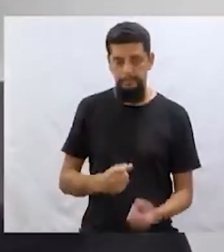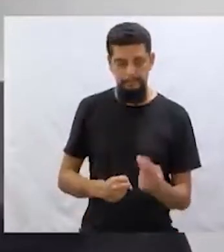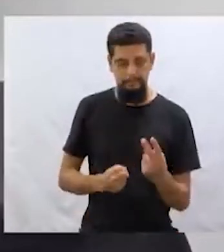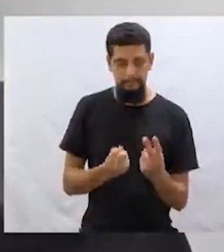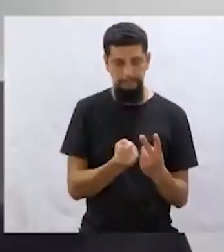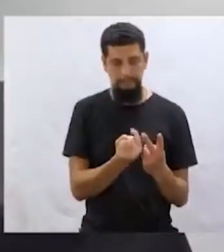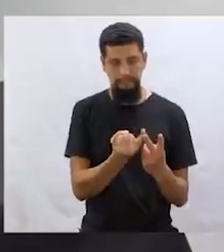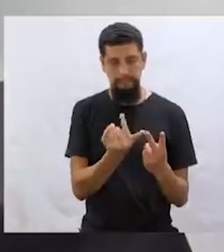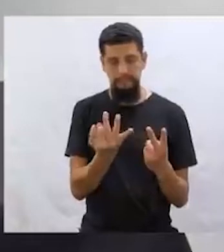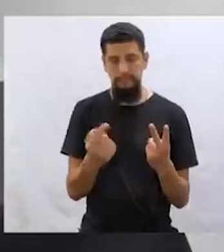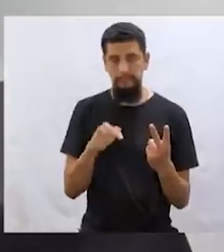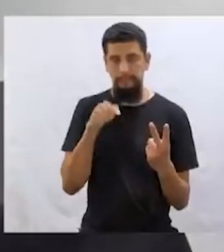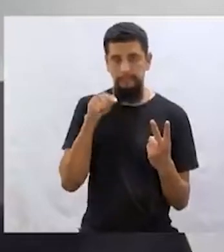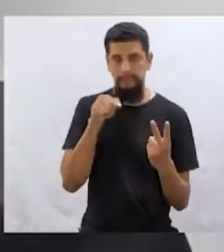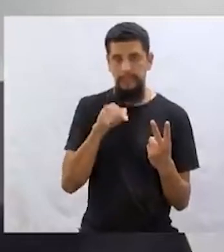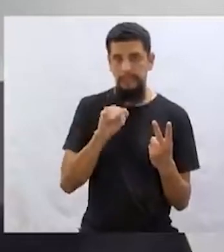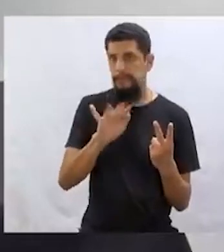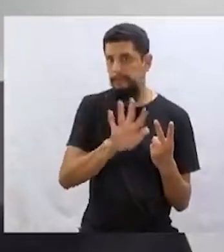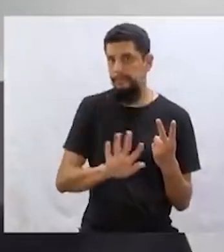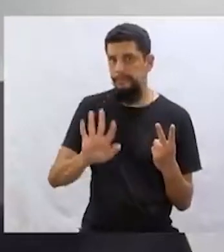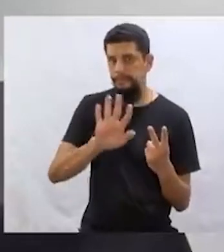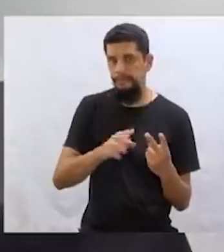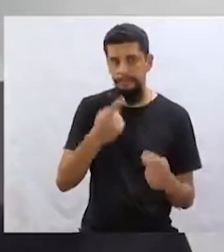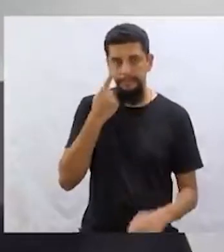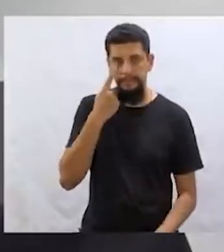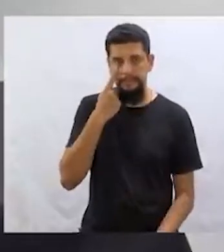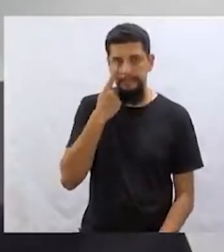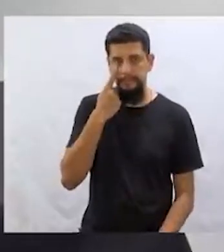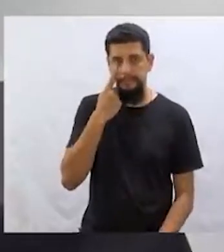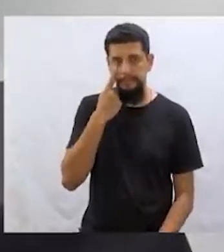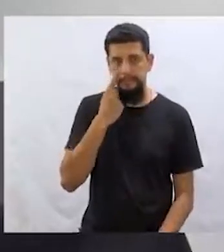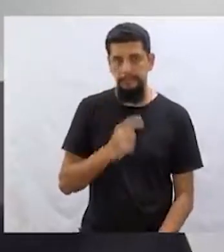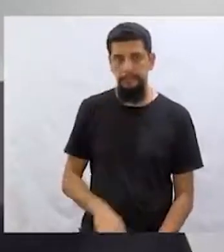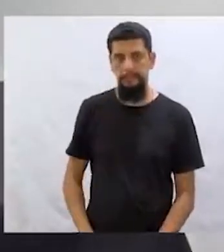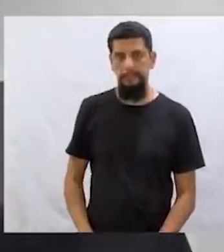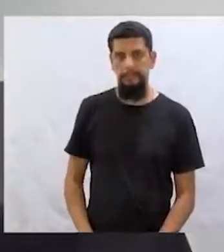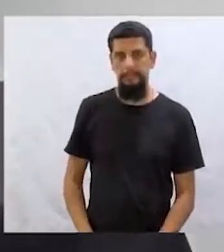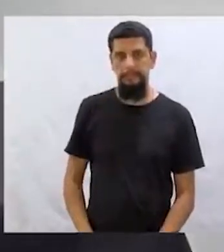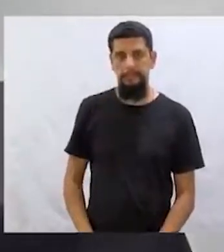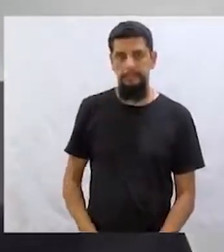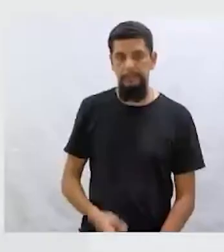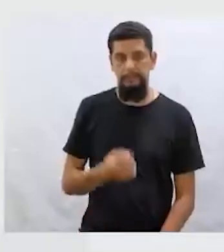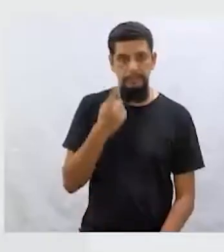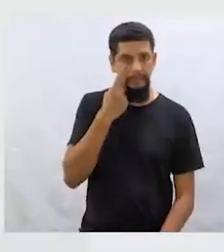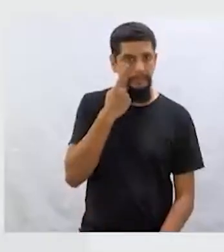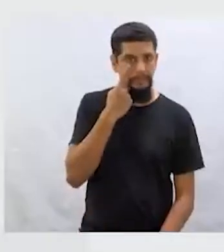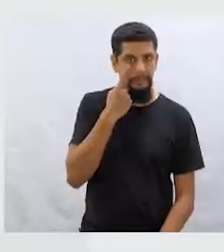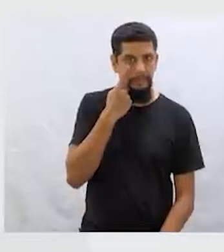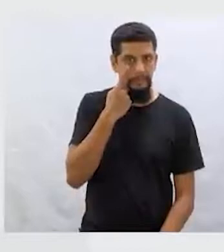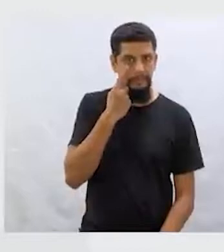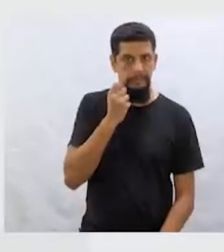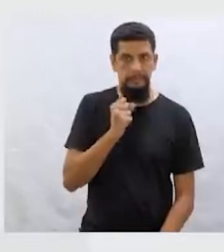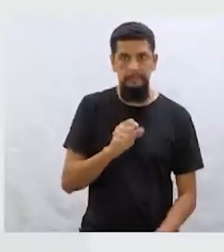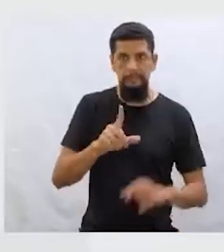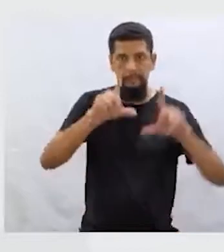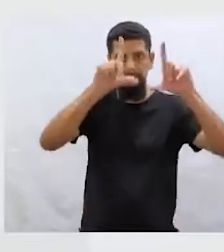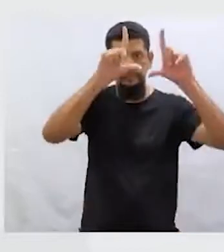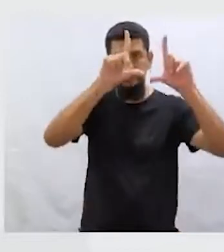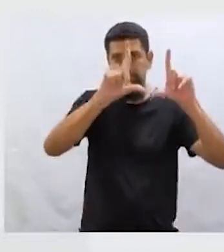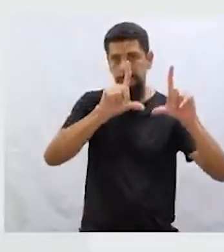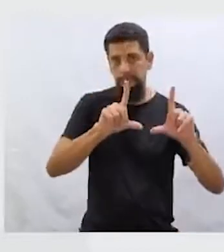quantidade desta imagem. Muito bem. Vamos ver lá na tela? Vamos confirmar, né? Olhem lá na tela.